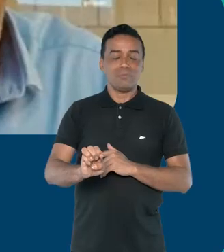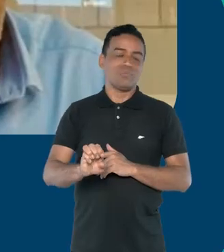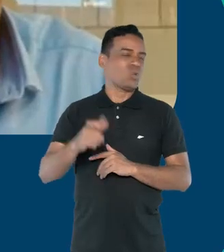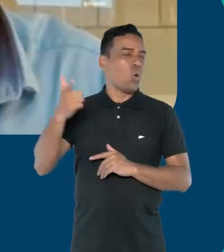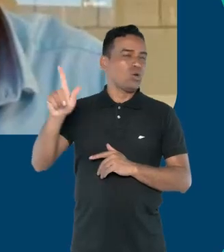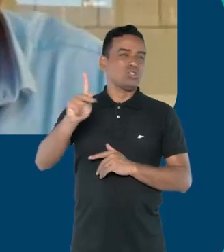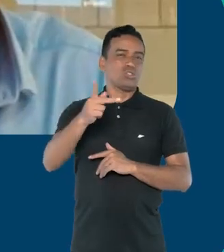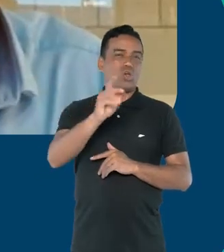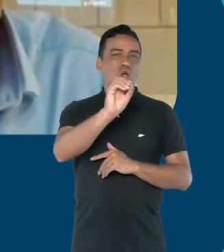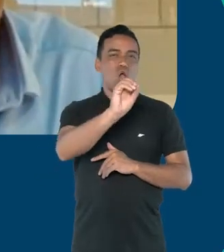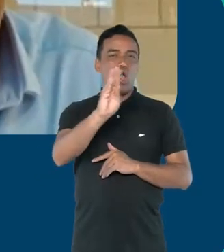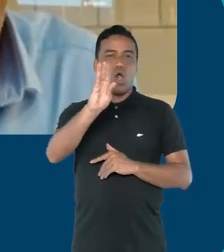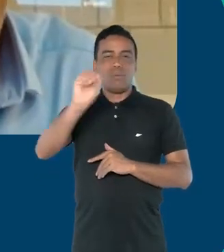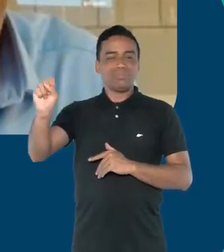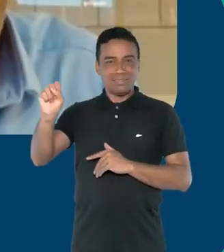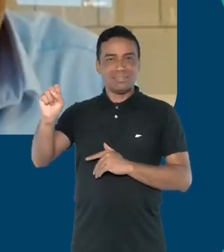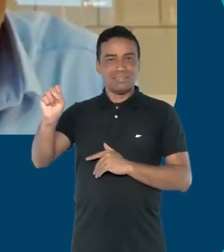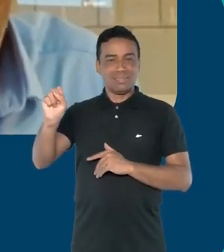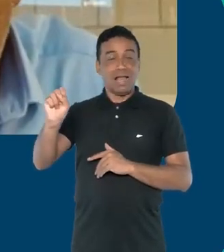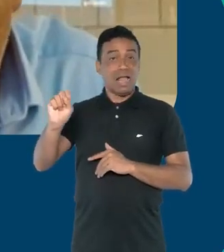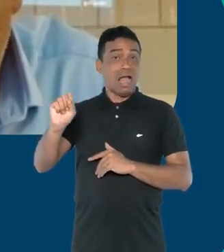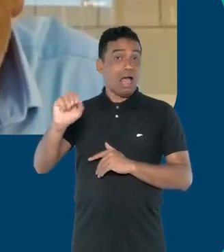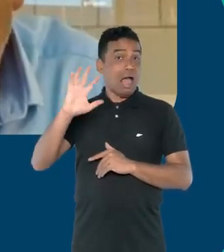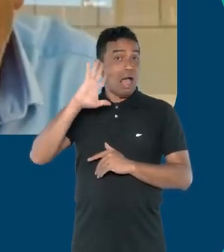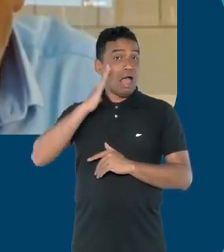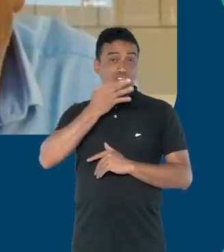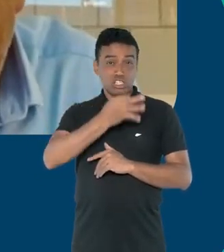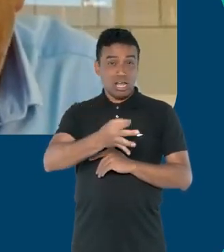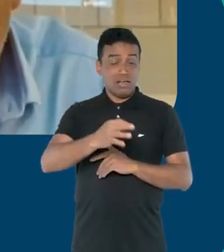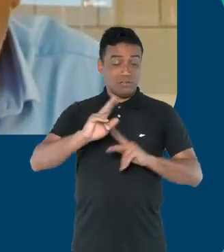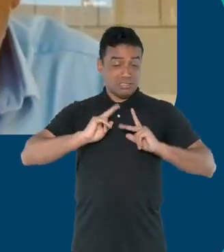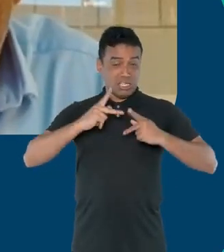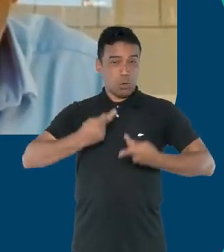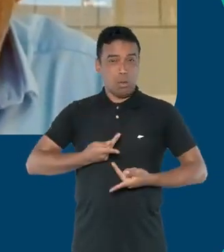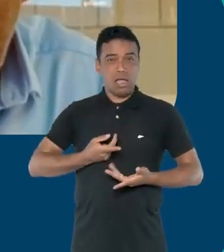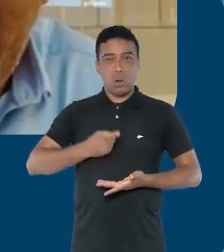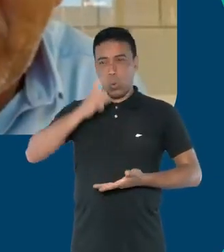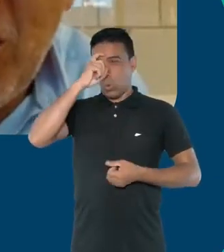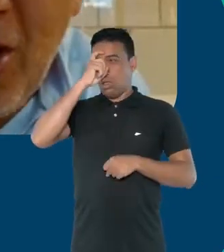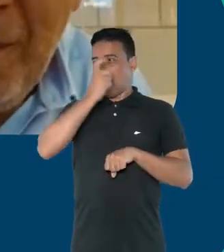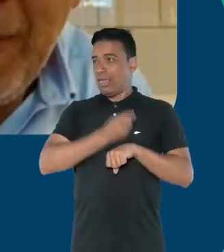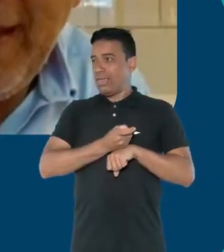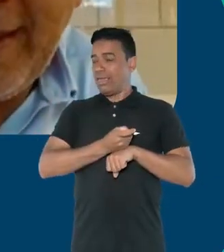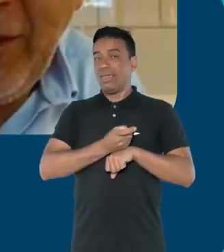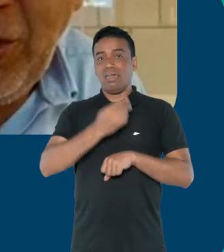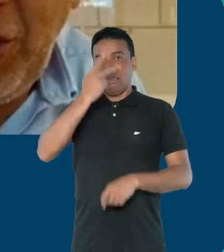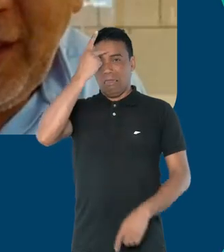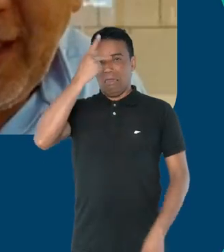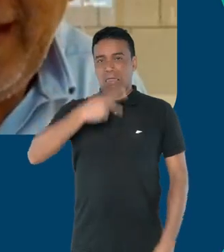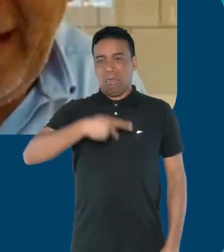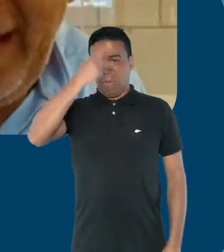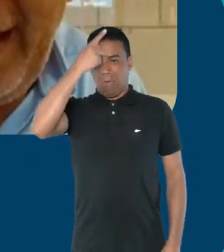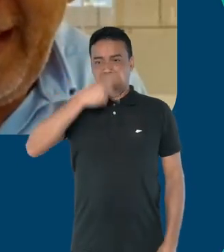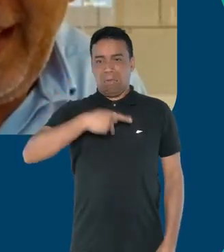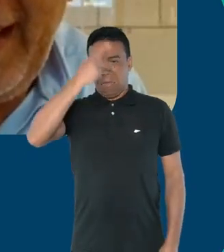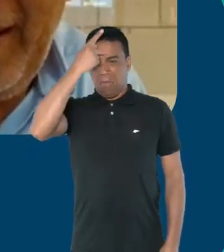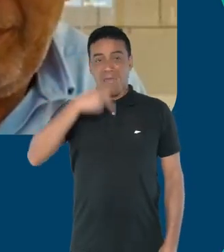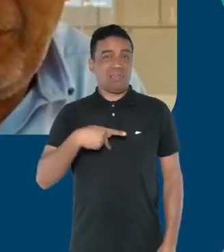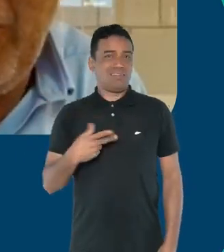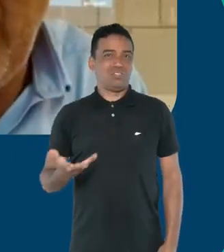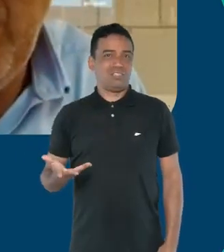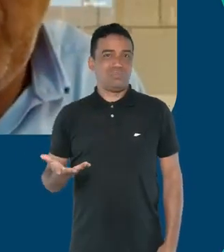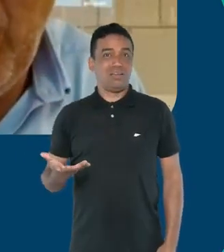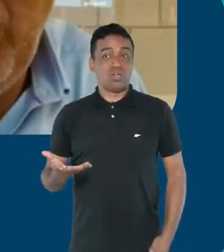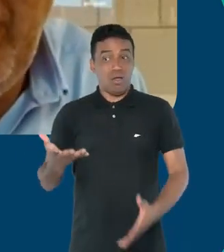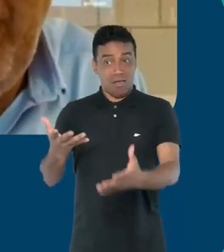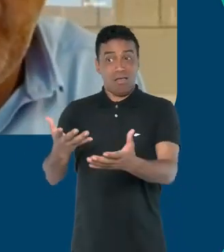Mandeville achava que o ser humano era egoísta por natureza e que ele só cedia